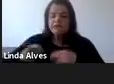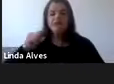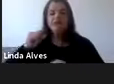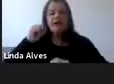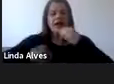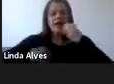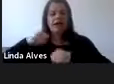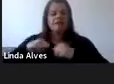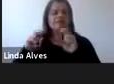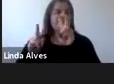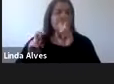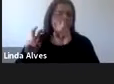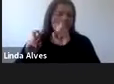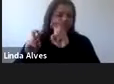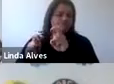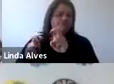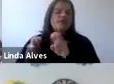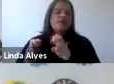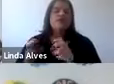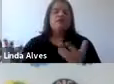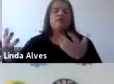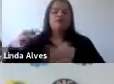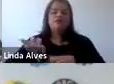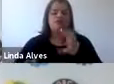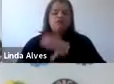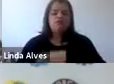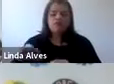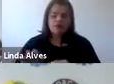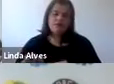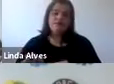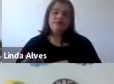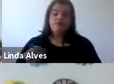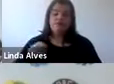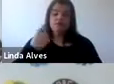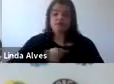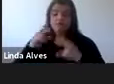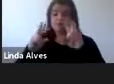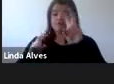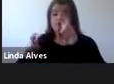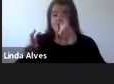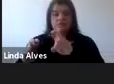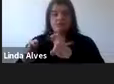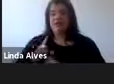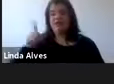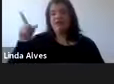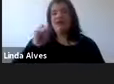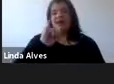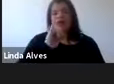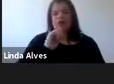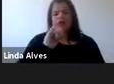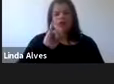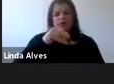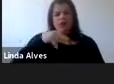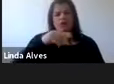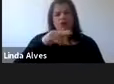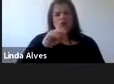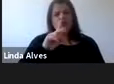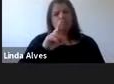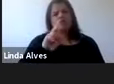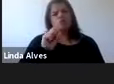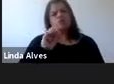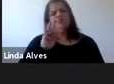discussão que está acontecendo sobre o setor automotivo, e que o assunto lá na Industrial não é nem a questão de conjuntura do mercado no momento,